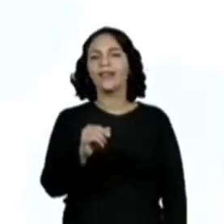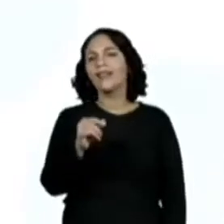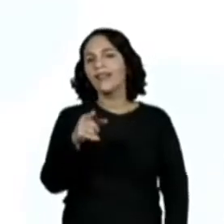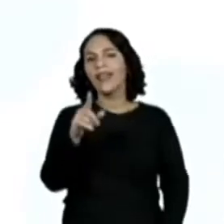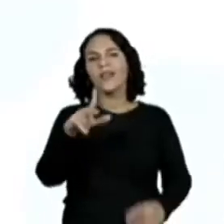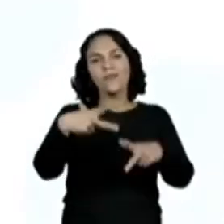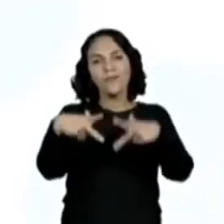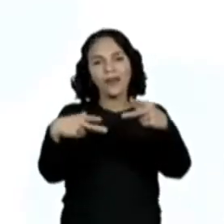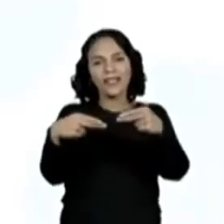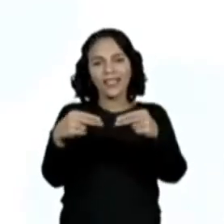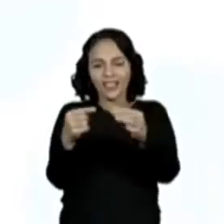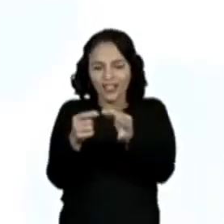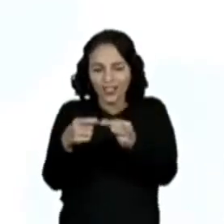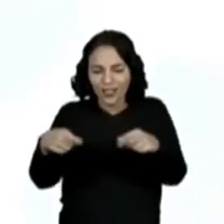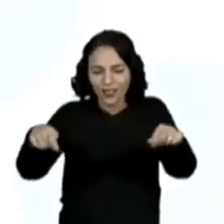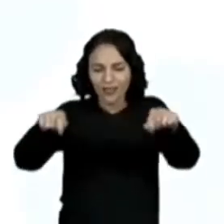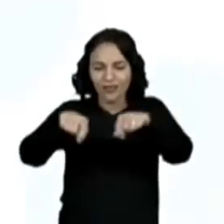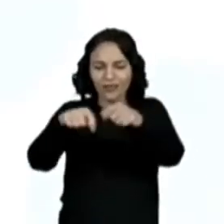Fitinha.